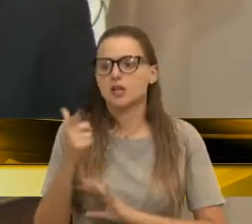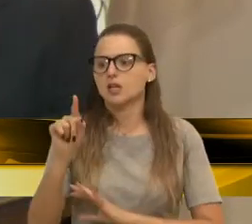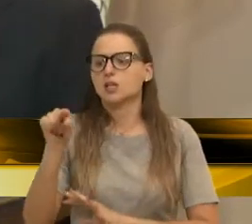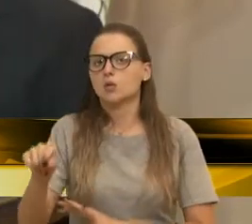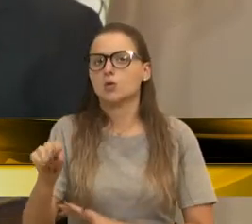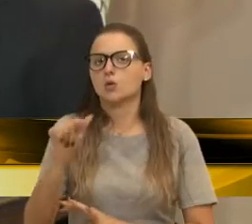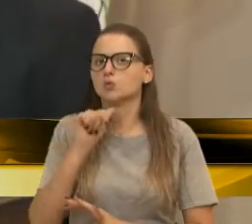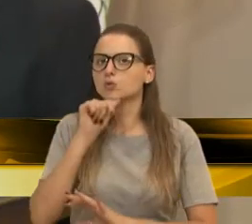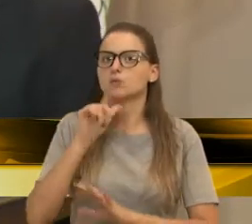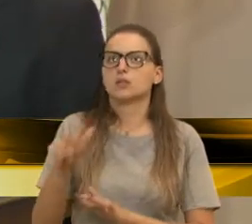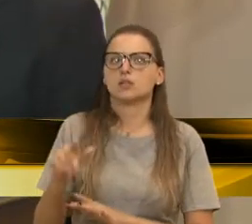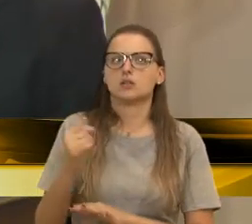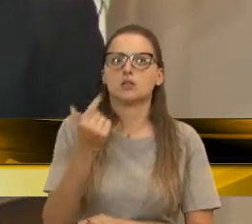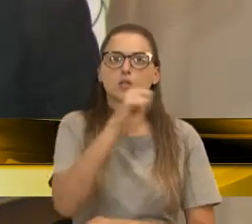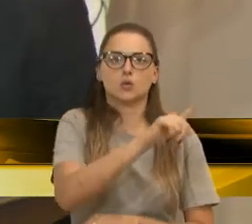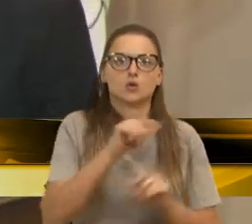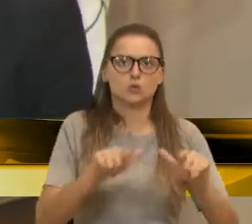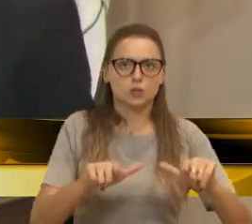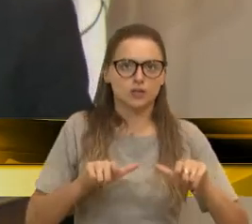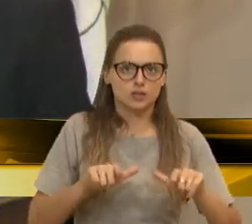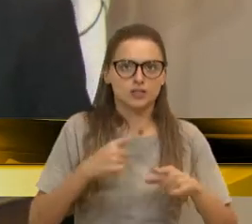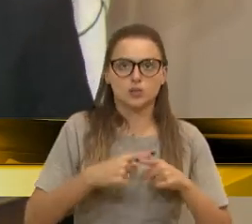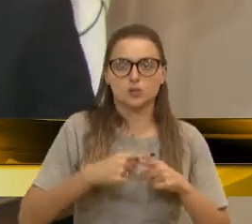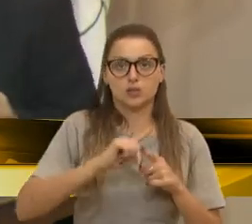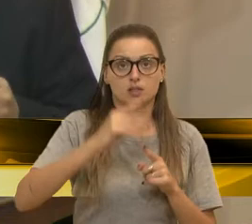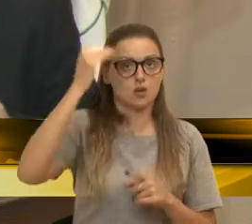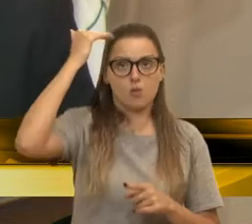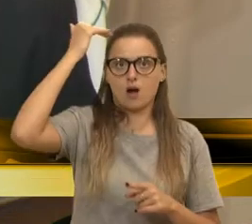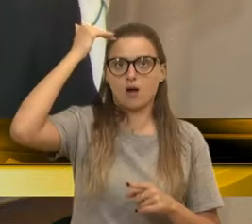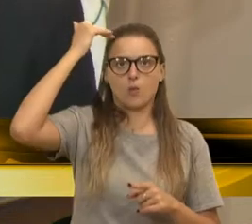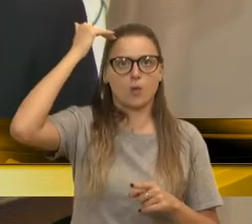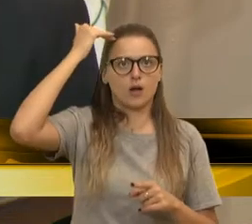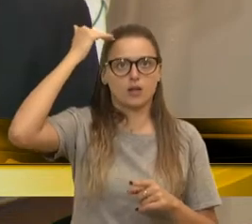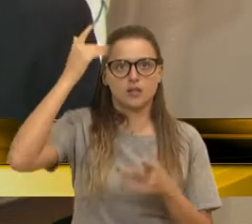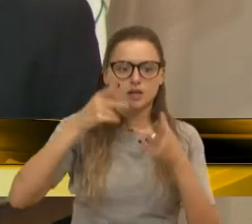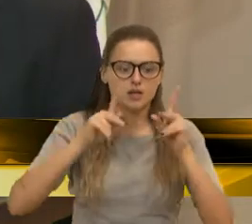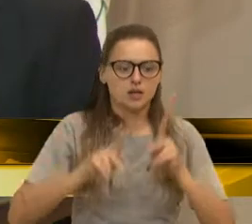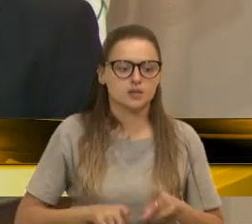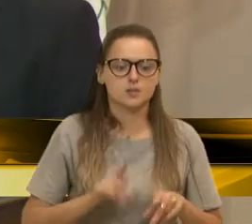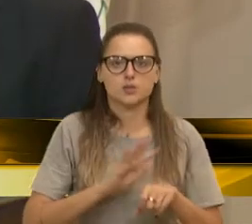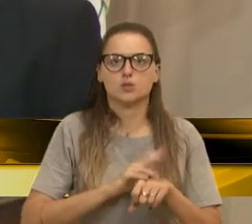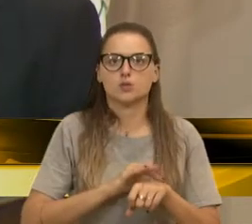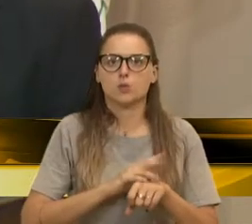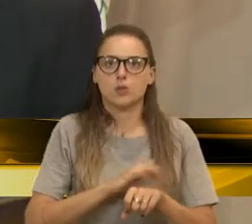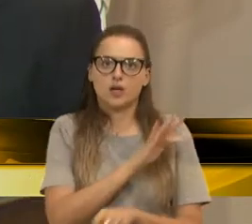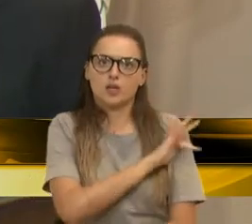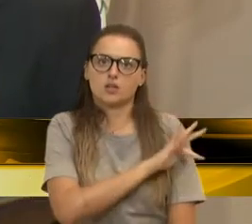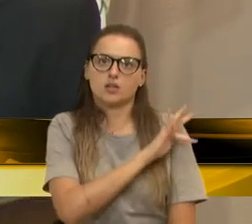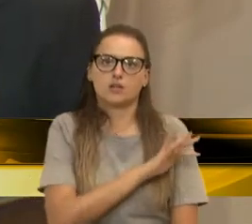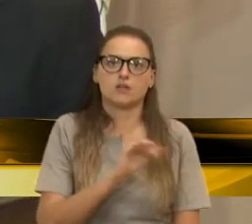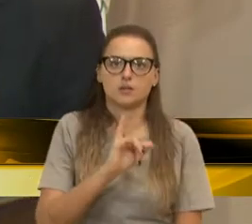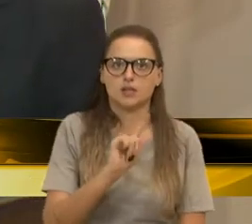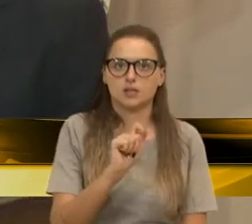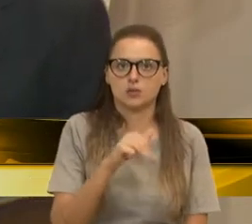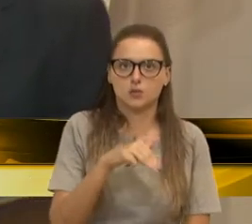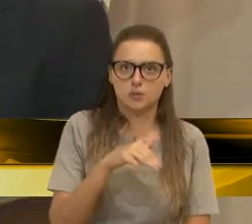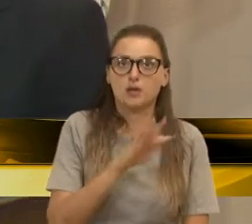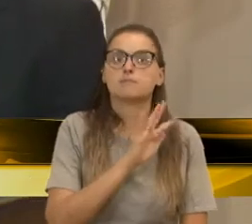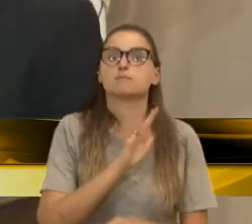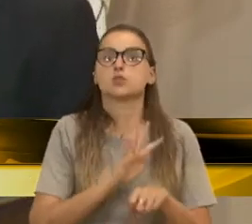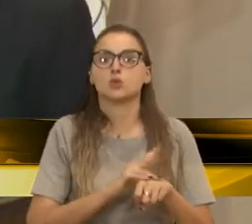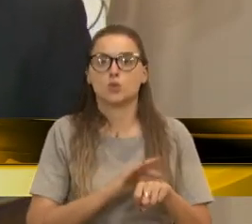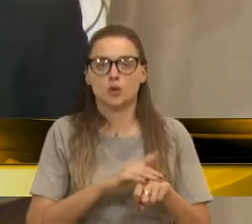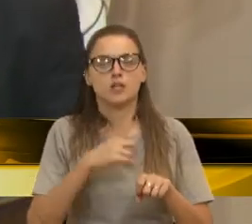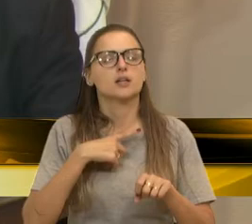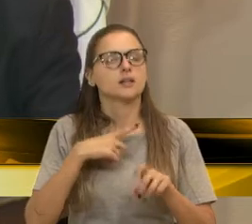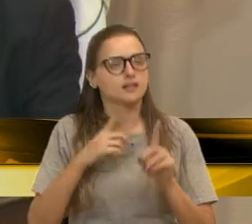está fora, e outros com atestado, porque não aguentam mais. As pessoas estão doentes na farmácia do IPAM, estão doentes. Então, há